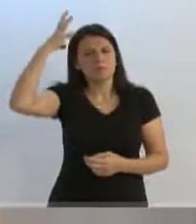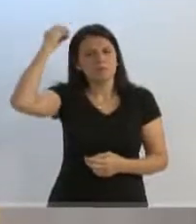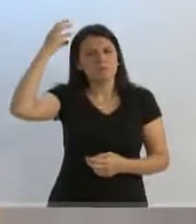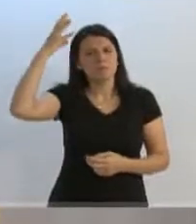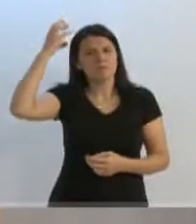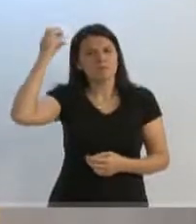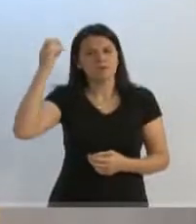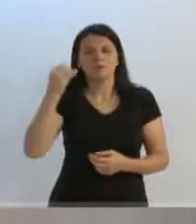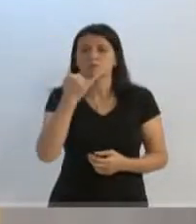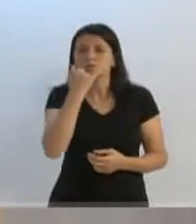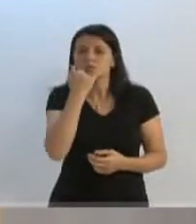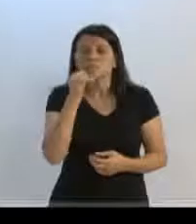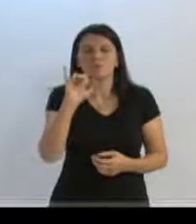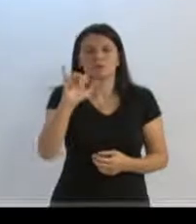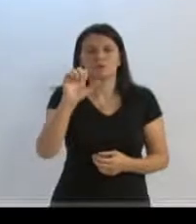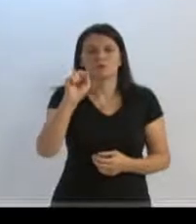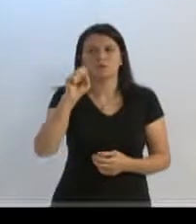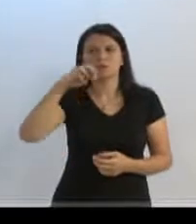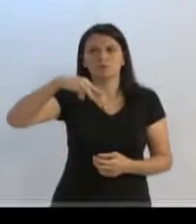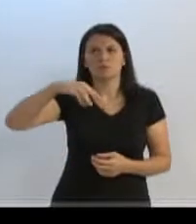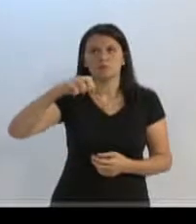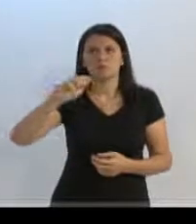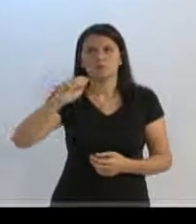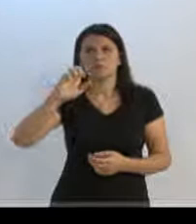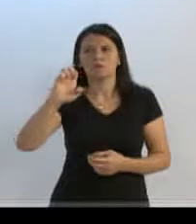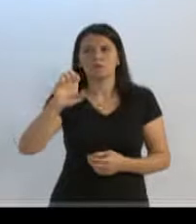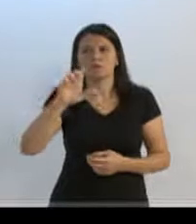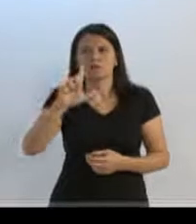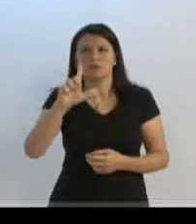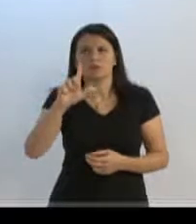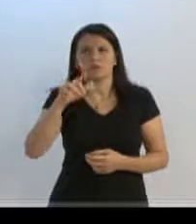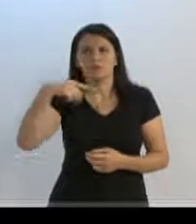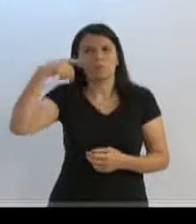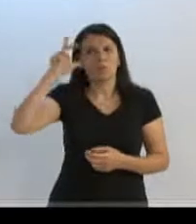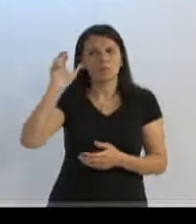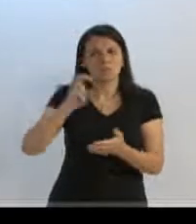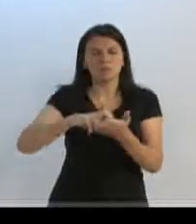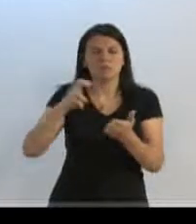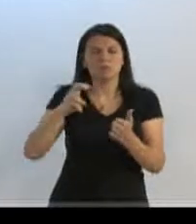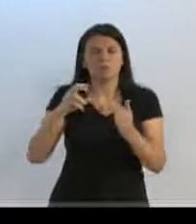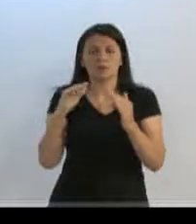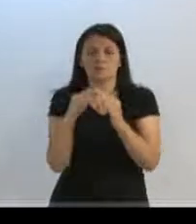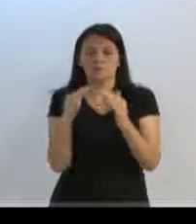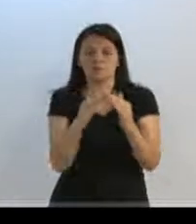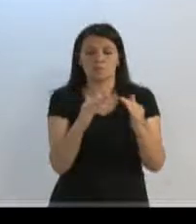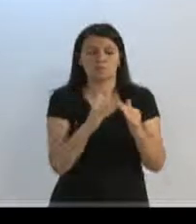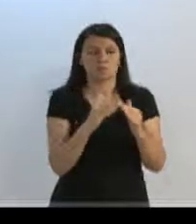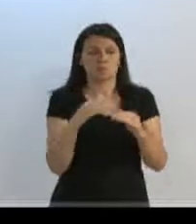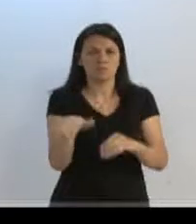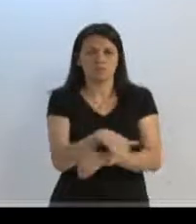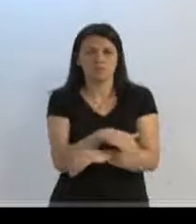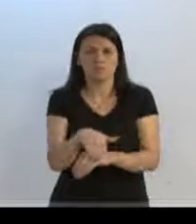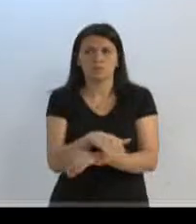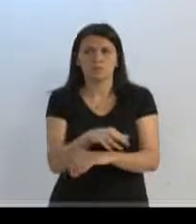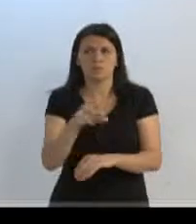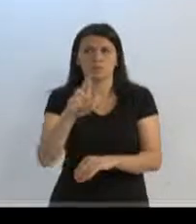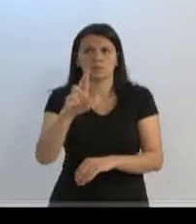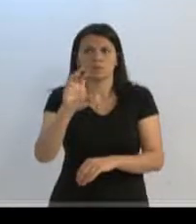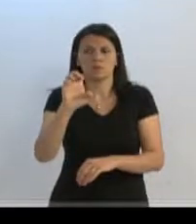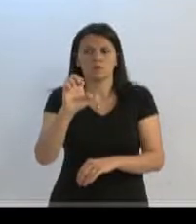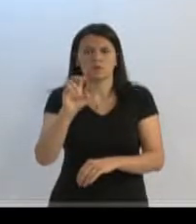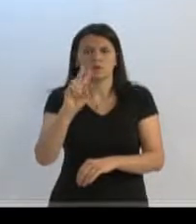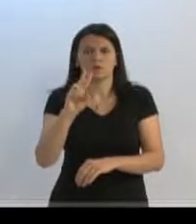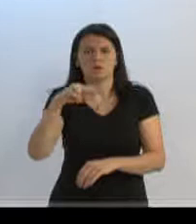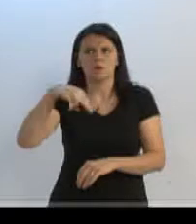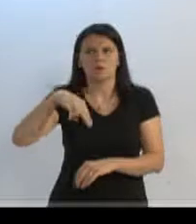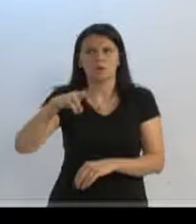na manhã de ontem como moradores da rua reunião de trap que fica lá